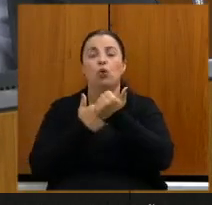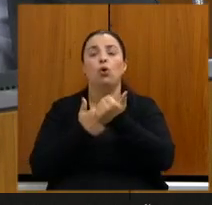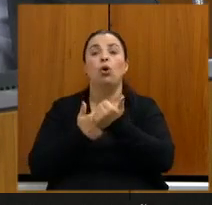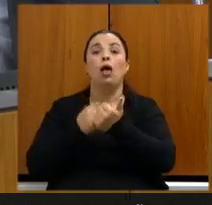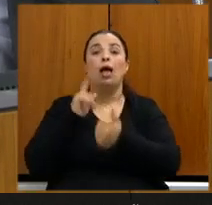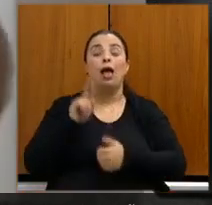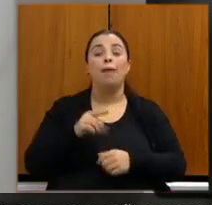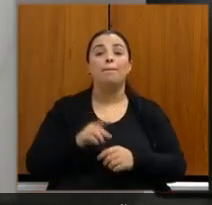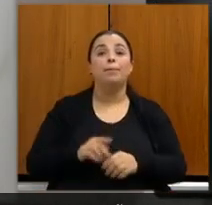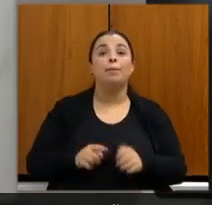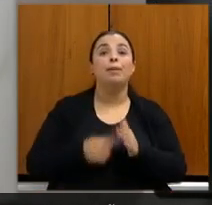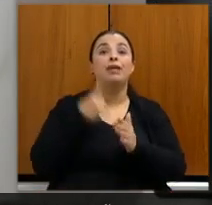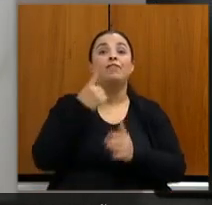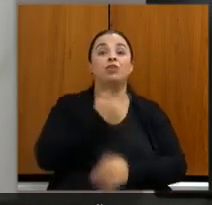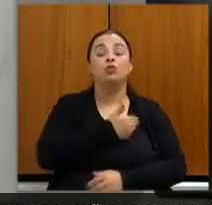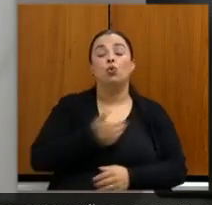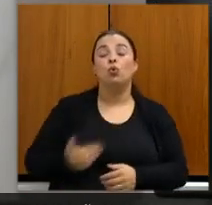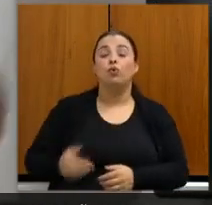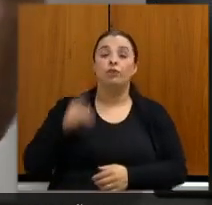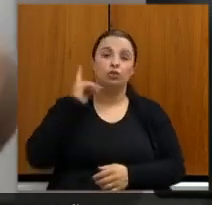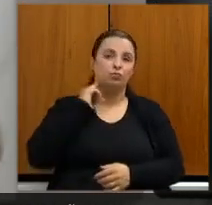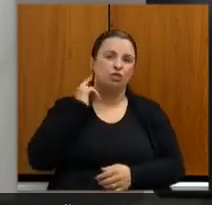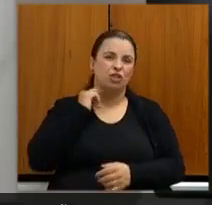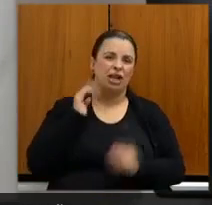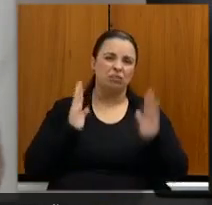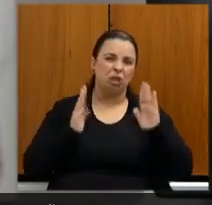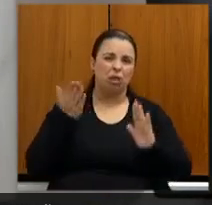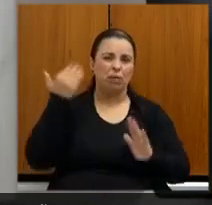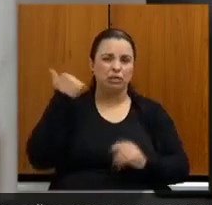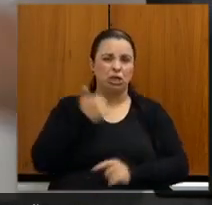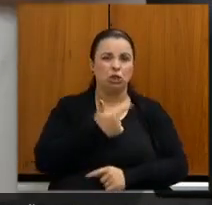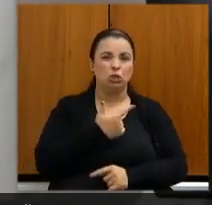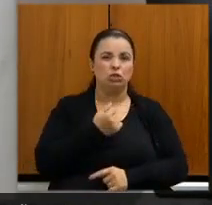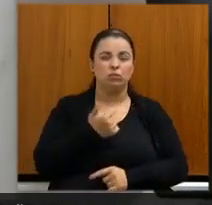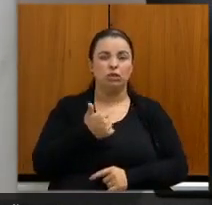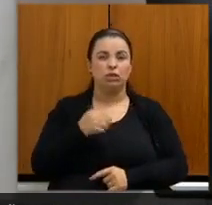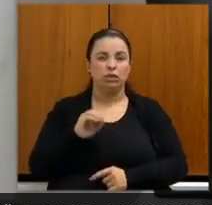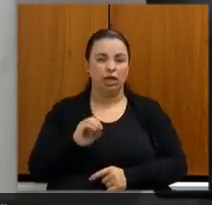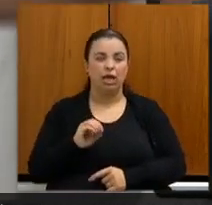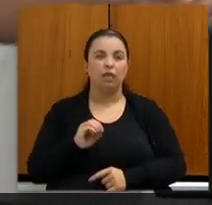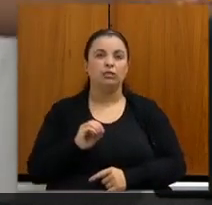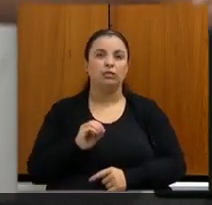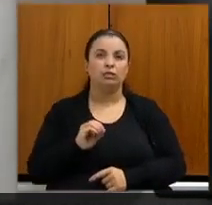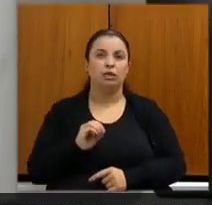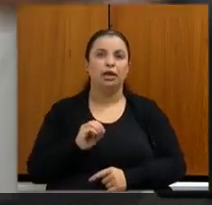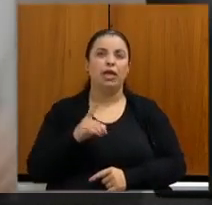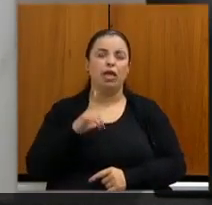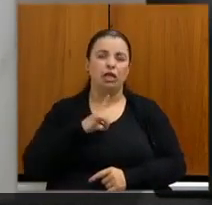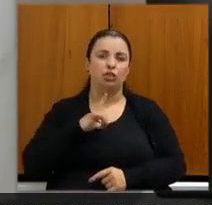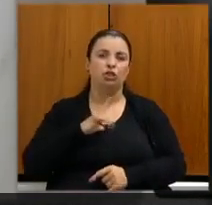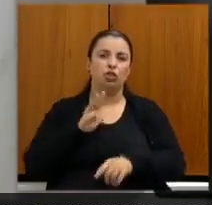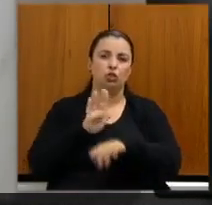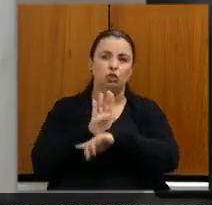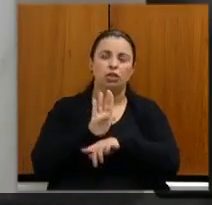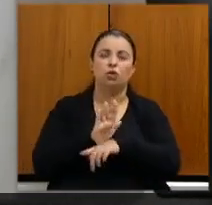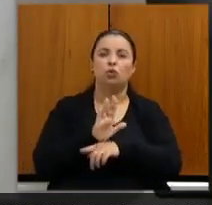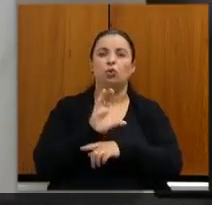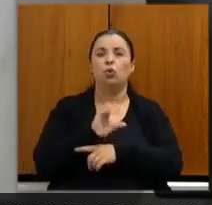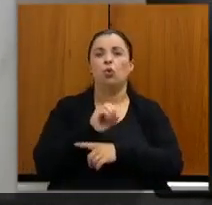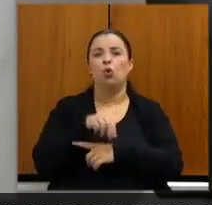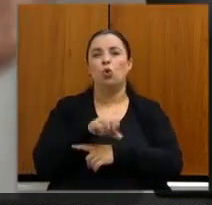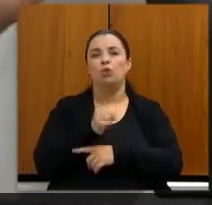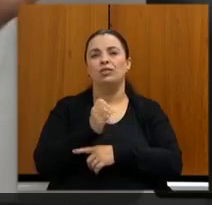Minas governador de Minas na época 2010 Né tava na época também aí o ajudando no com sei a o Bispo Dom